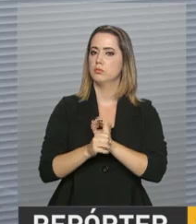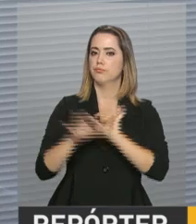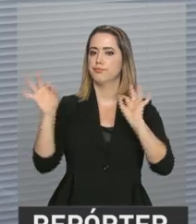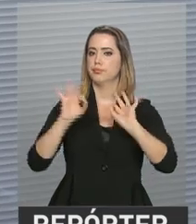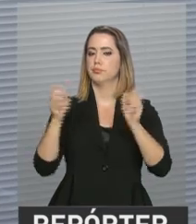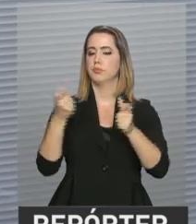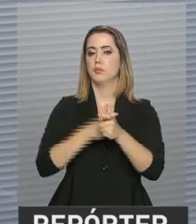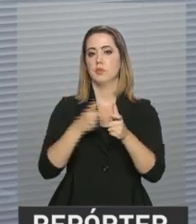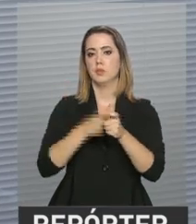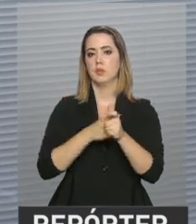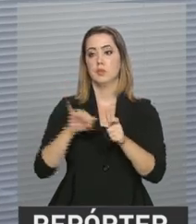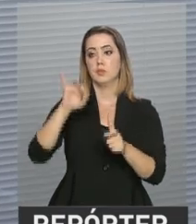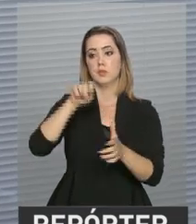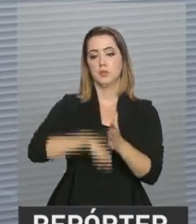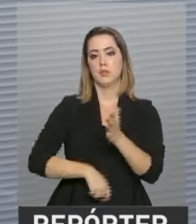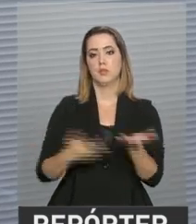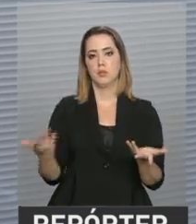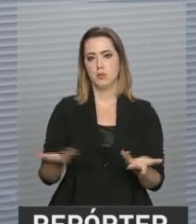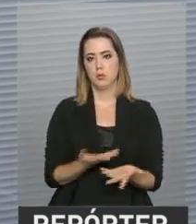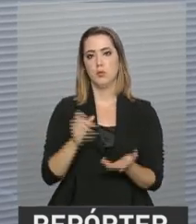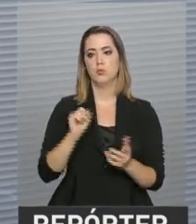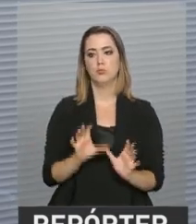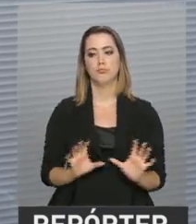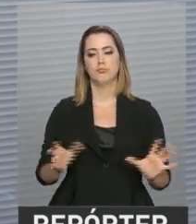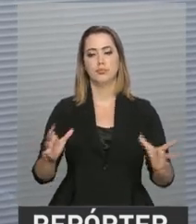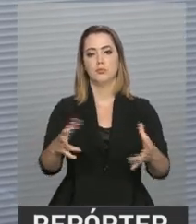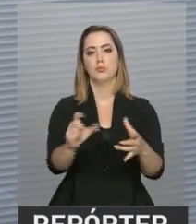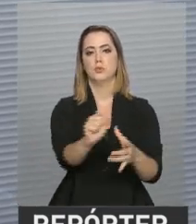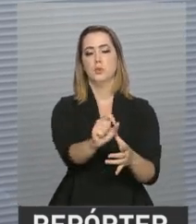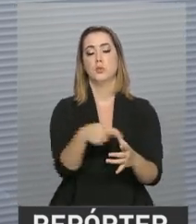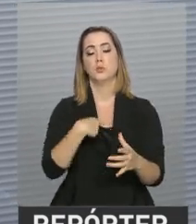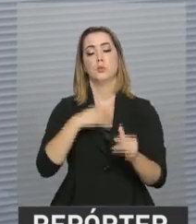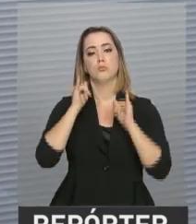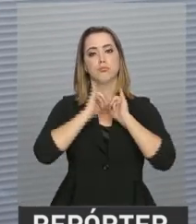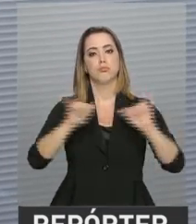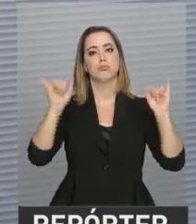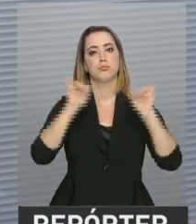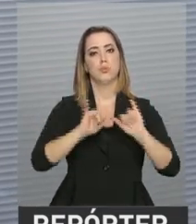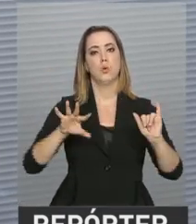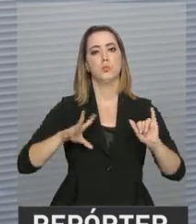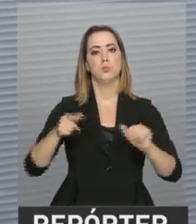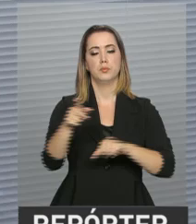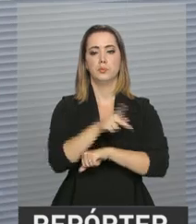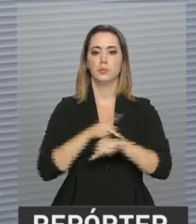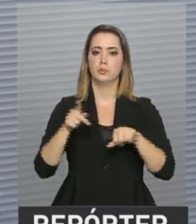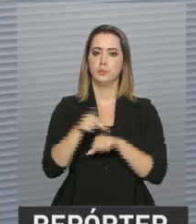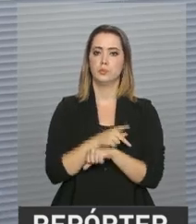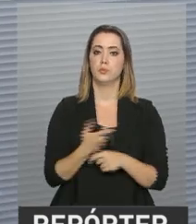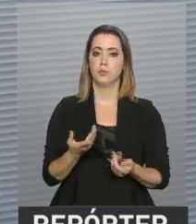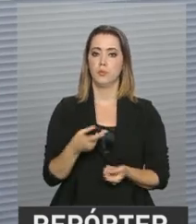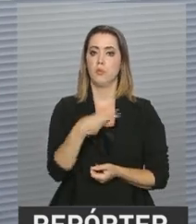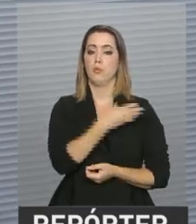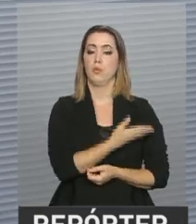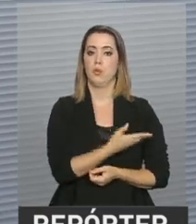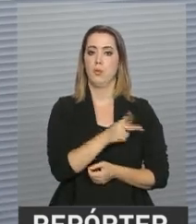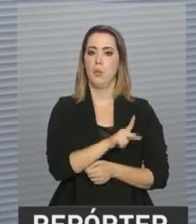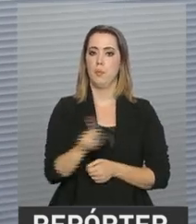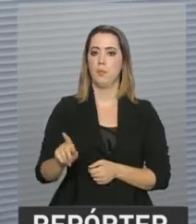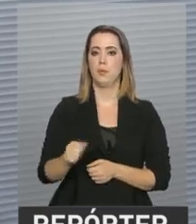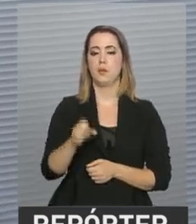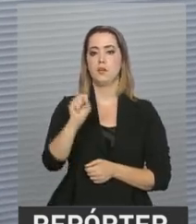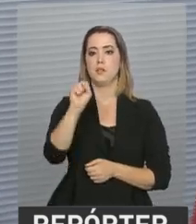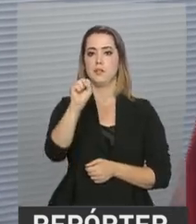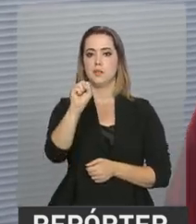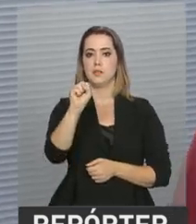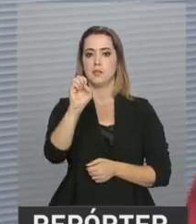tributárias o mutirão de renegociação está sendo realizado em todo o país o presidente do sebrai conversa com a